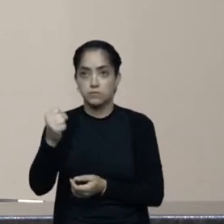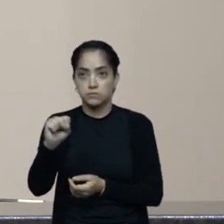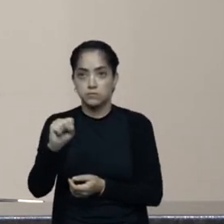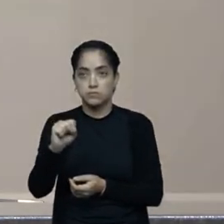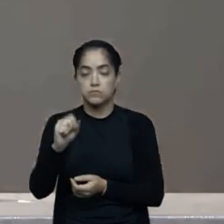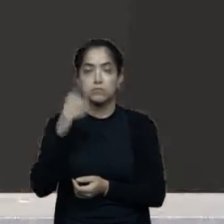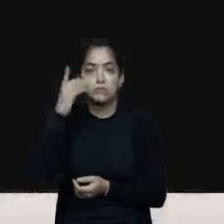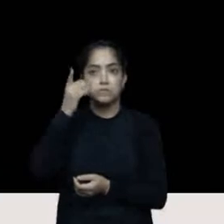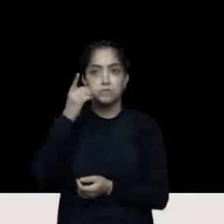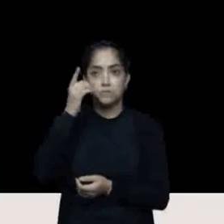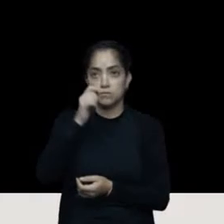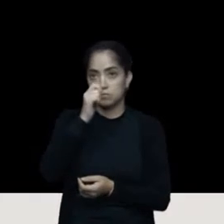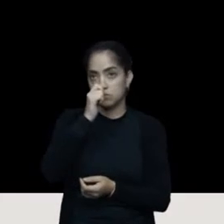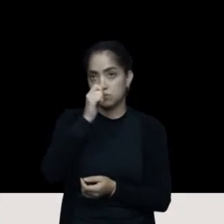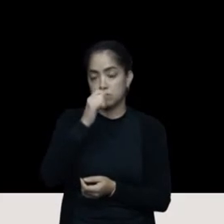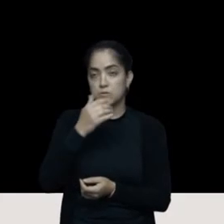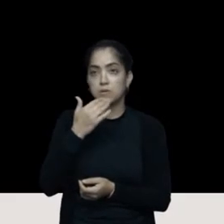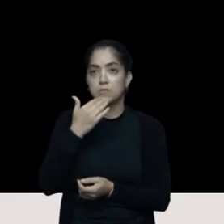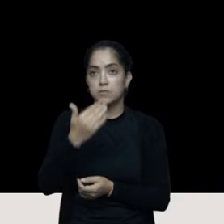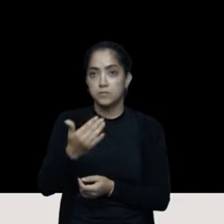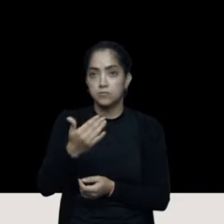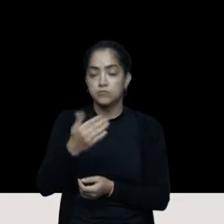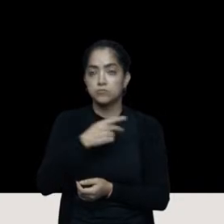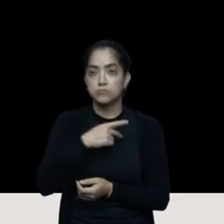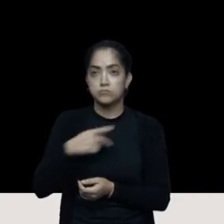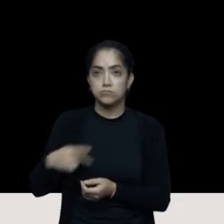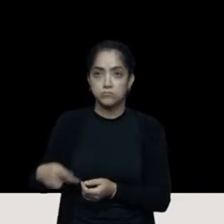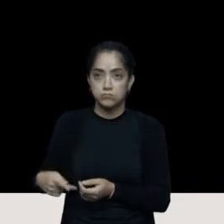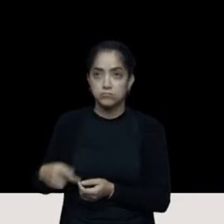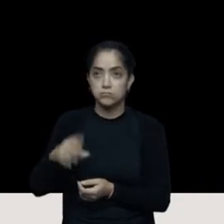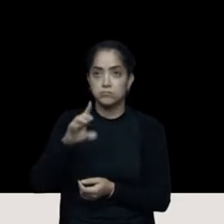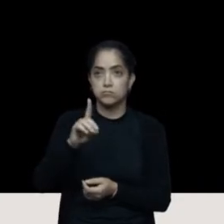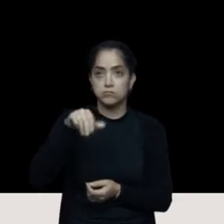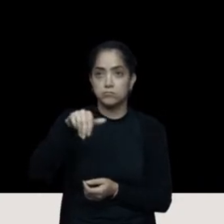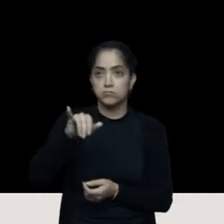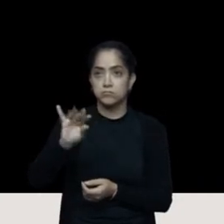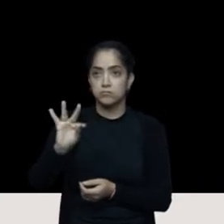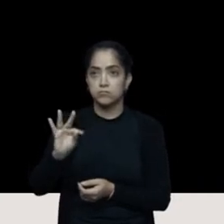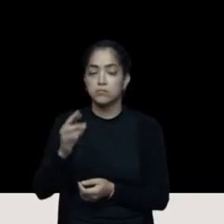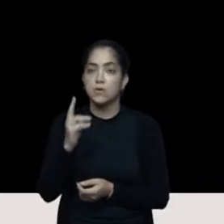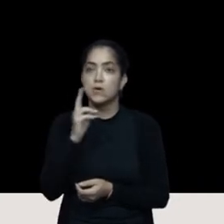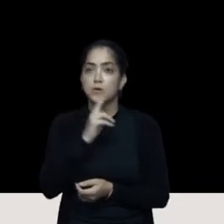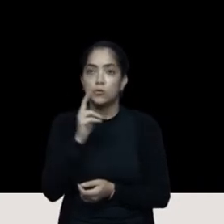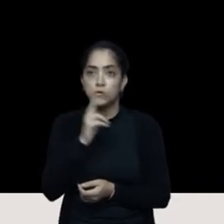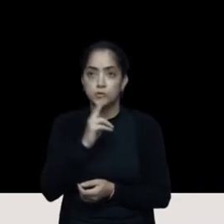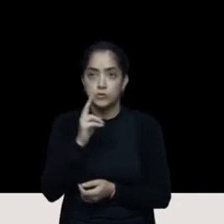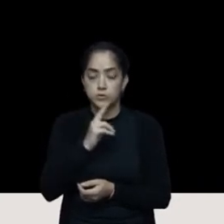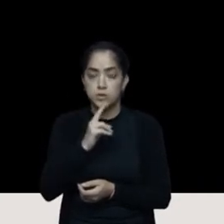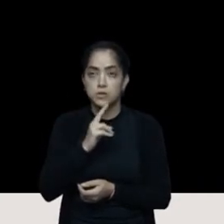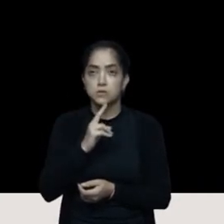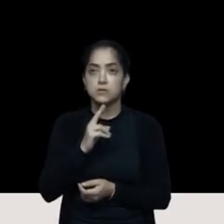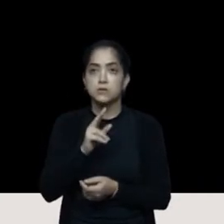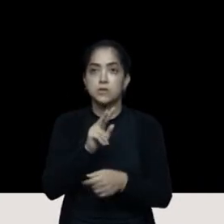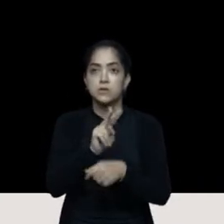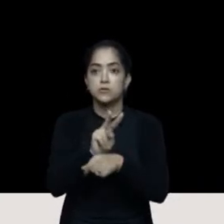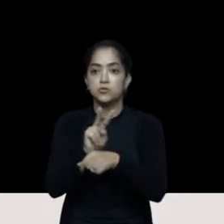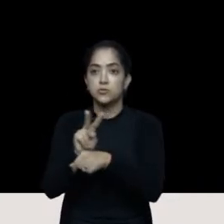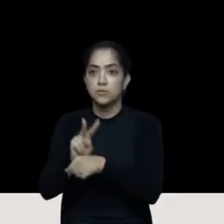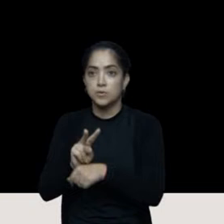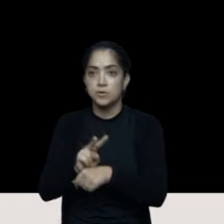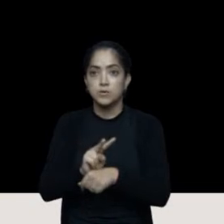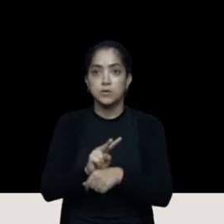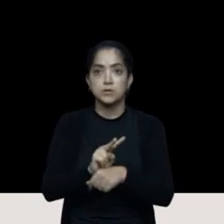Amin, solicitando ao superintendente regional do DENIT urgência na instalação de proteções metálicas nas